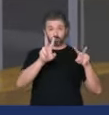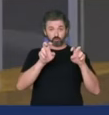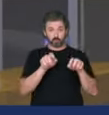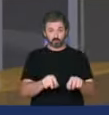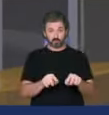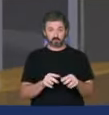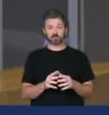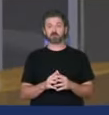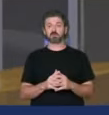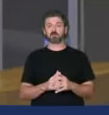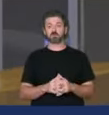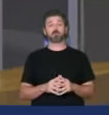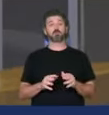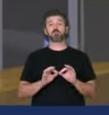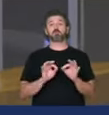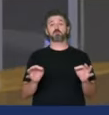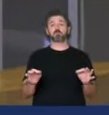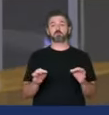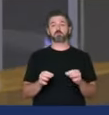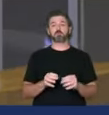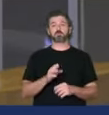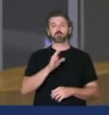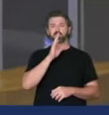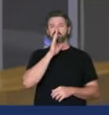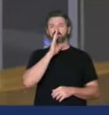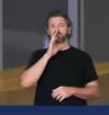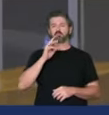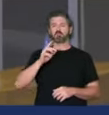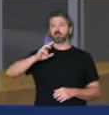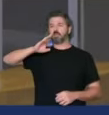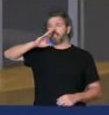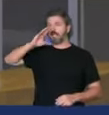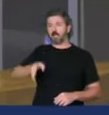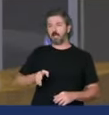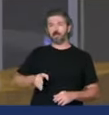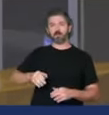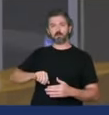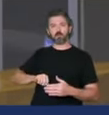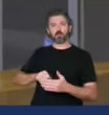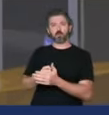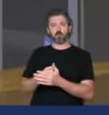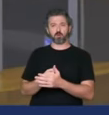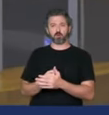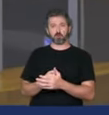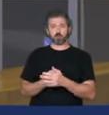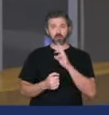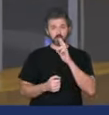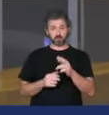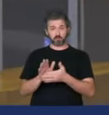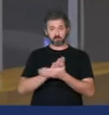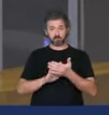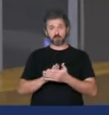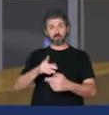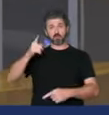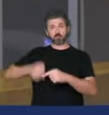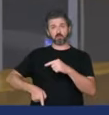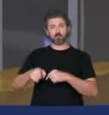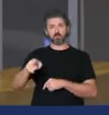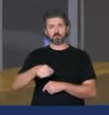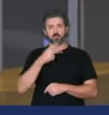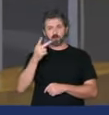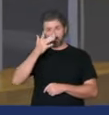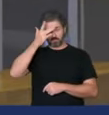fato, simplesmente se cala e cala. Eles não respondem e censuram aqueles que